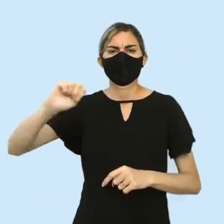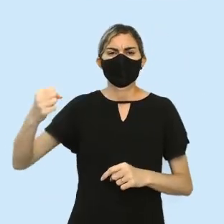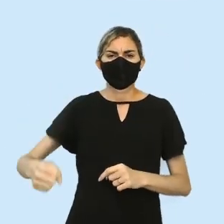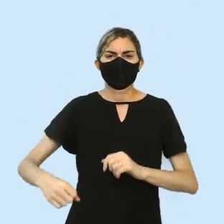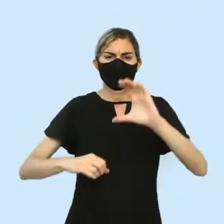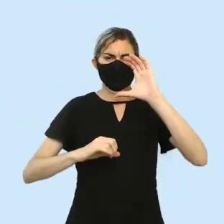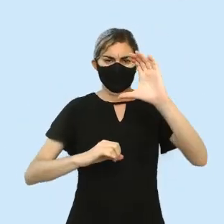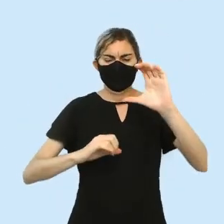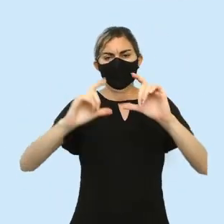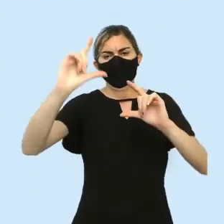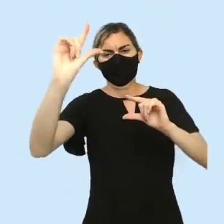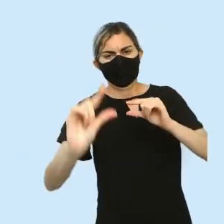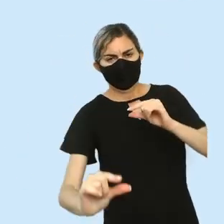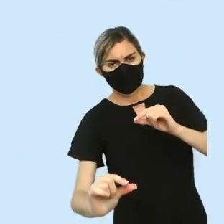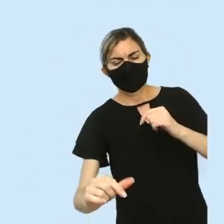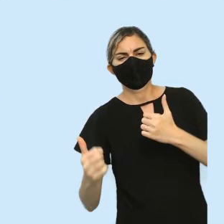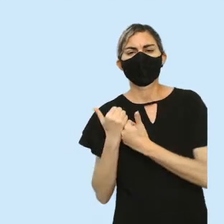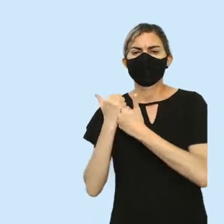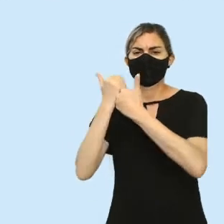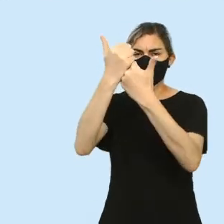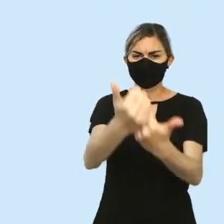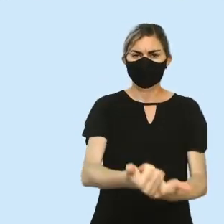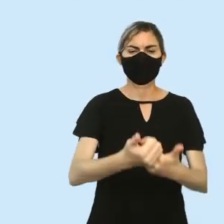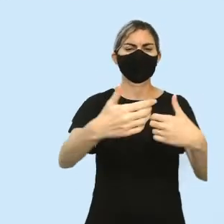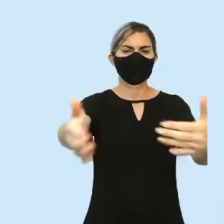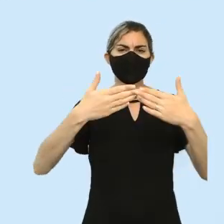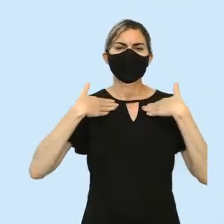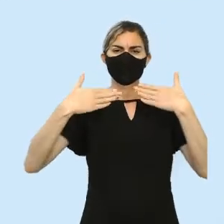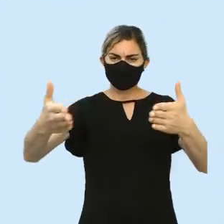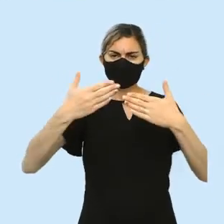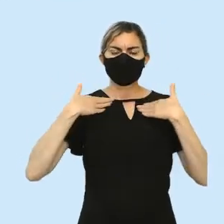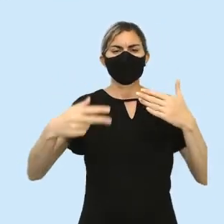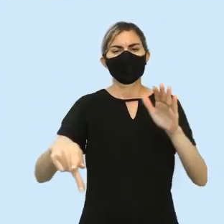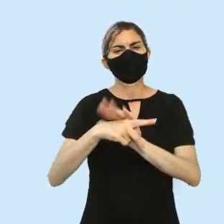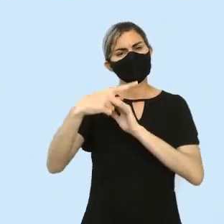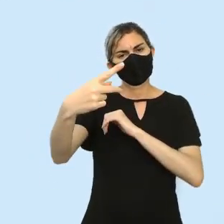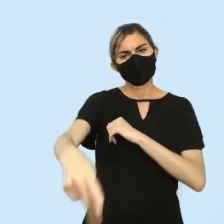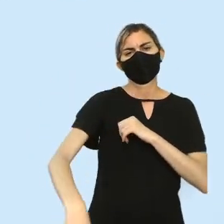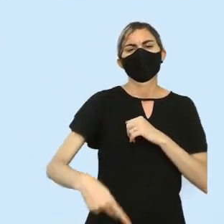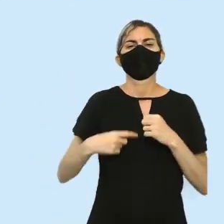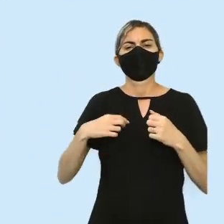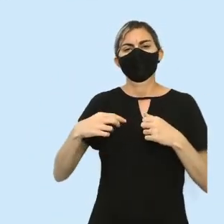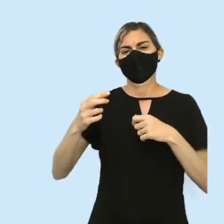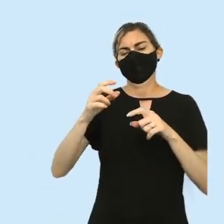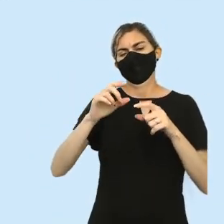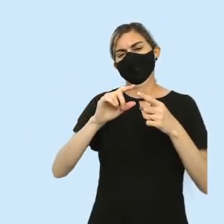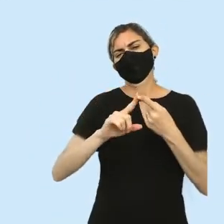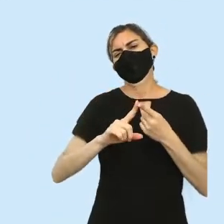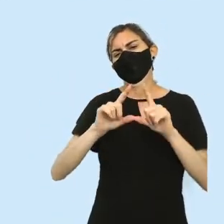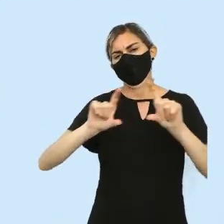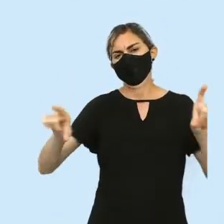o C minúsculo representa o calor específico. É a fórmula Tionoga.